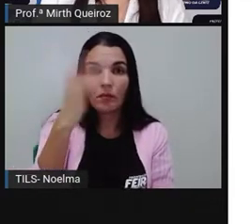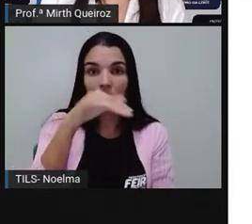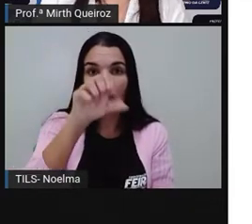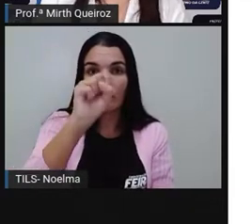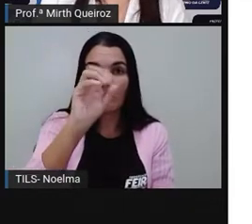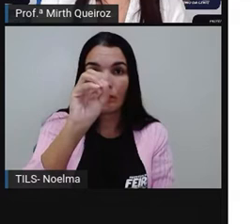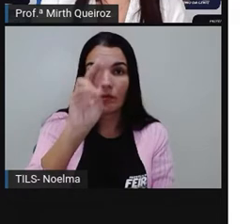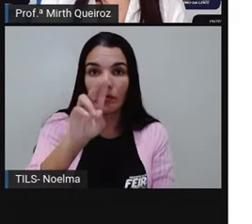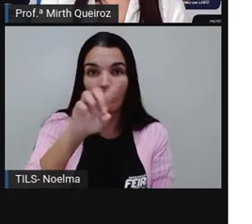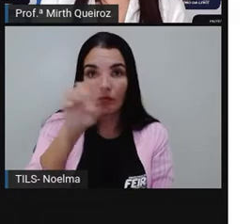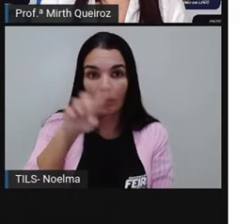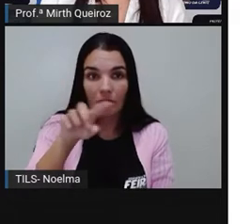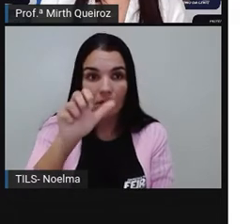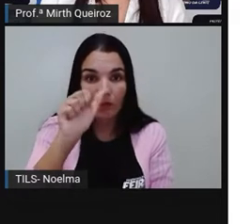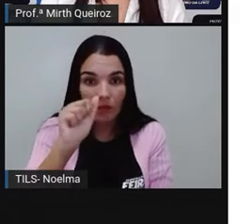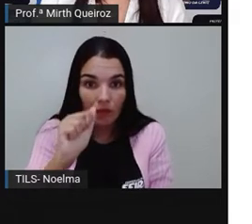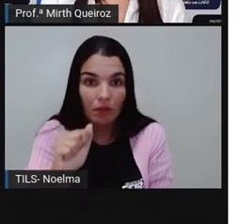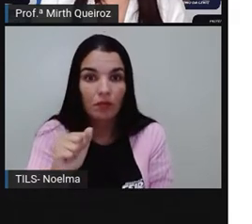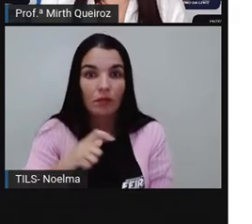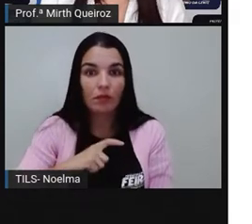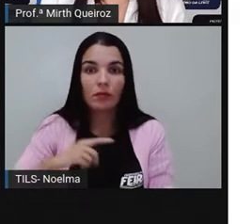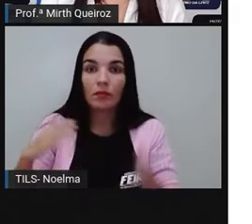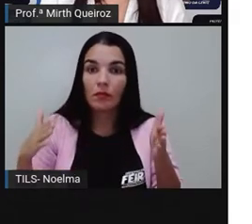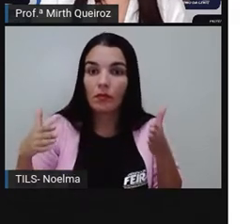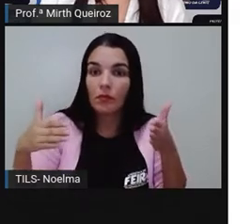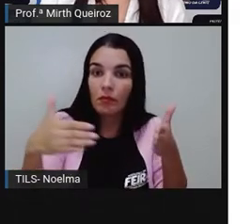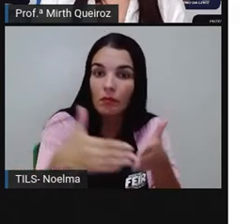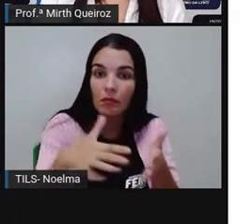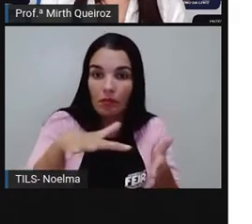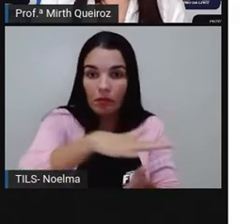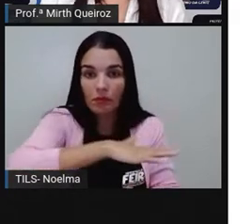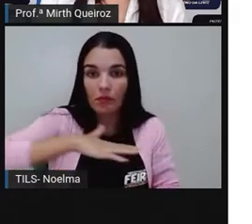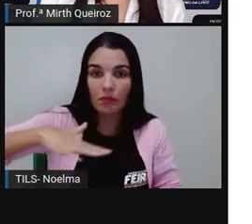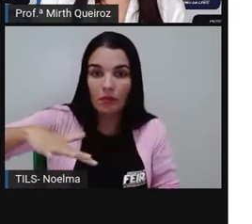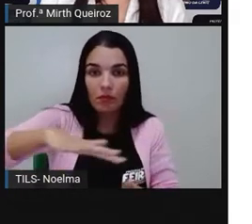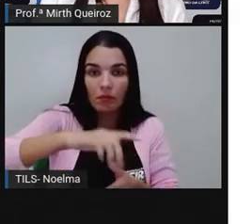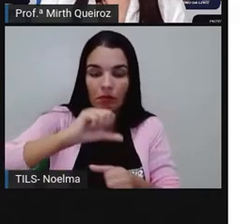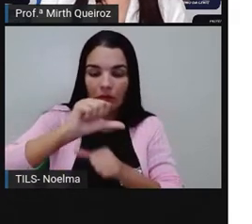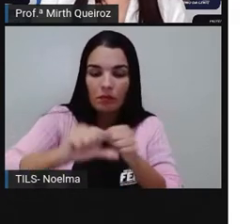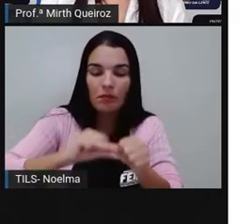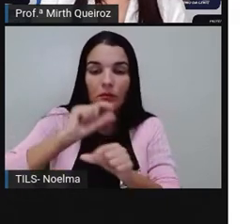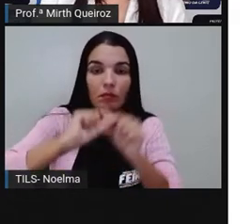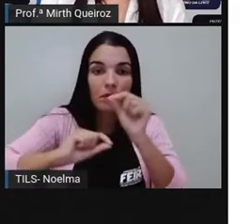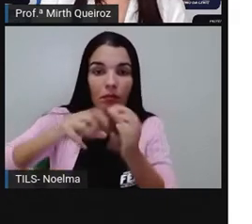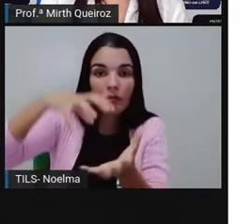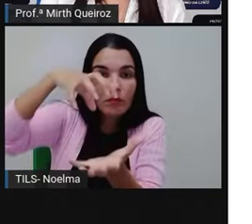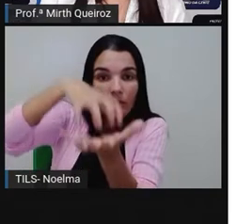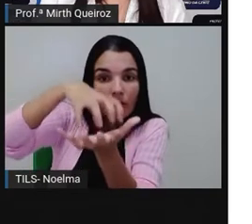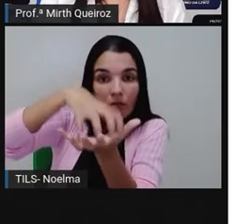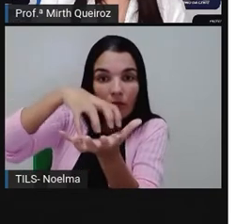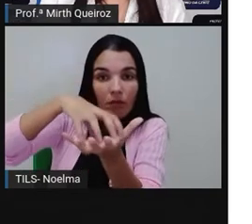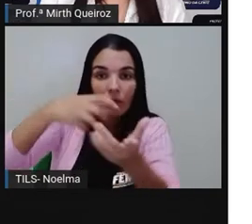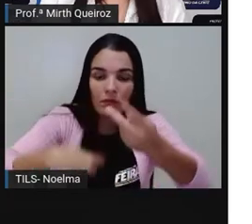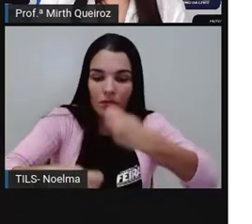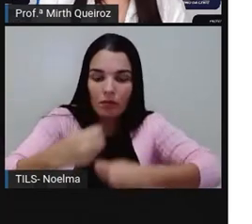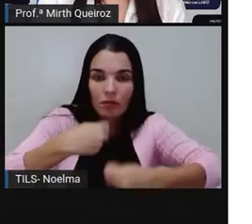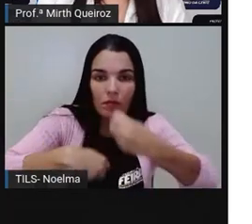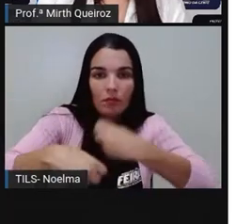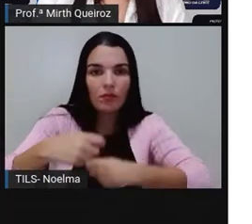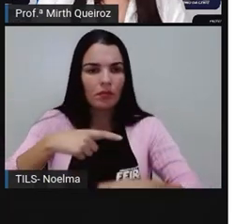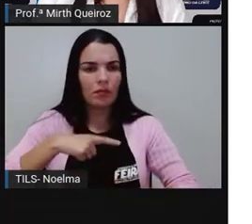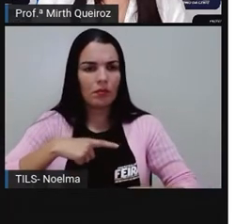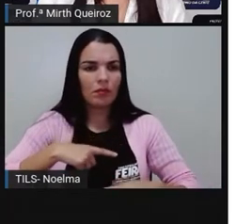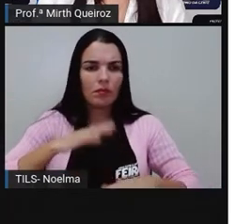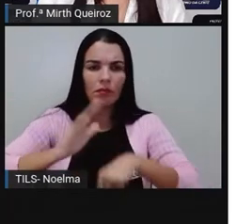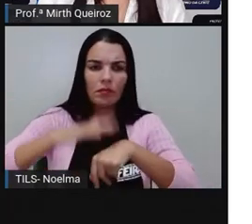a centralização administrativa, como eu já disse para vocês, na colônia, como uma forma de tornar essa colônia mais